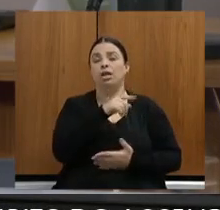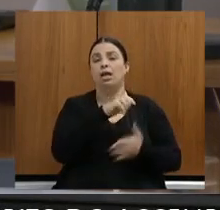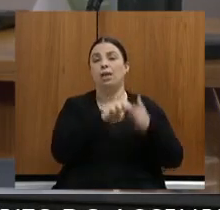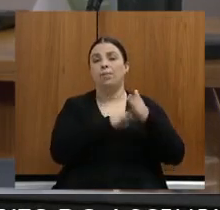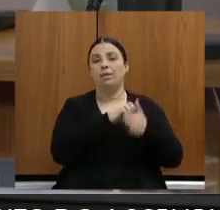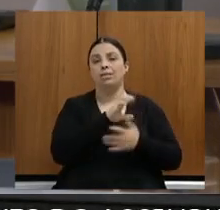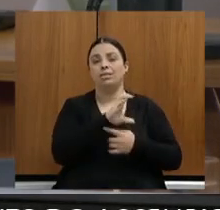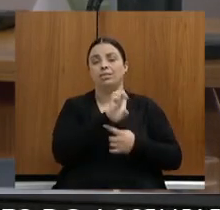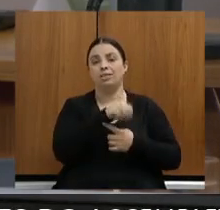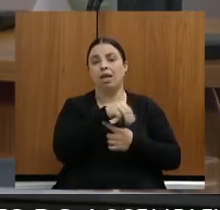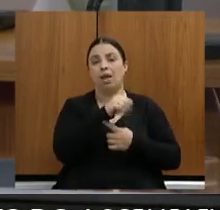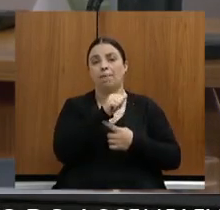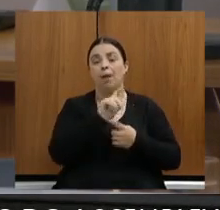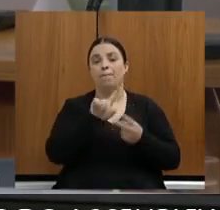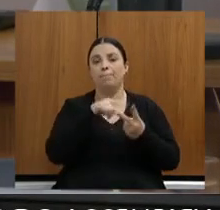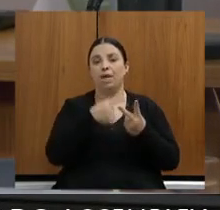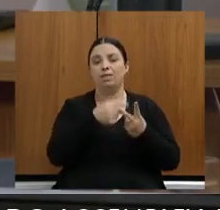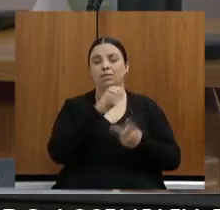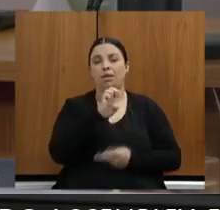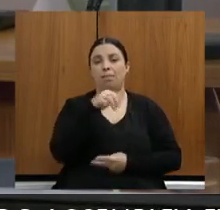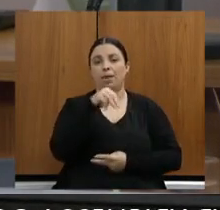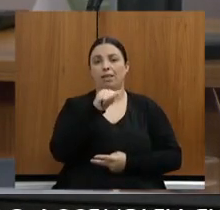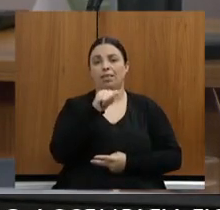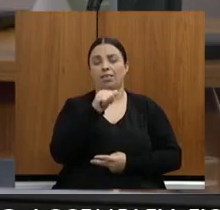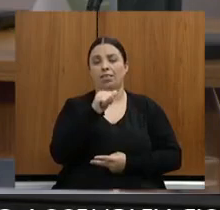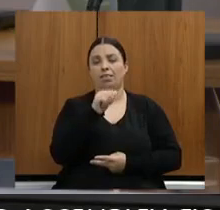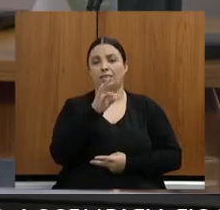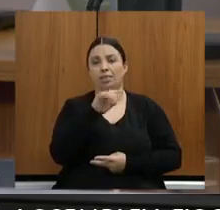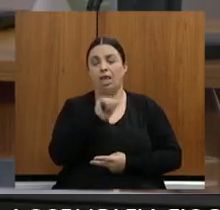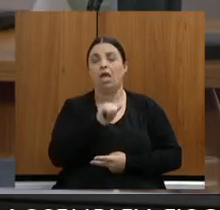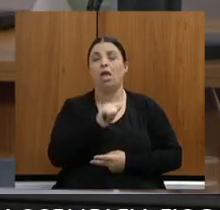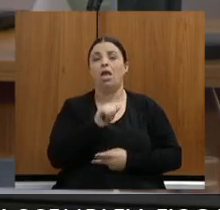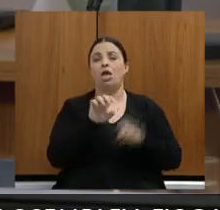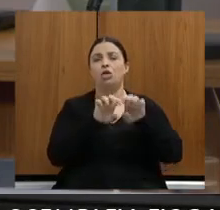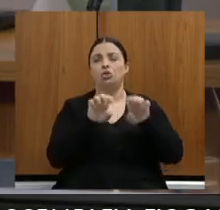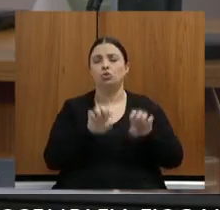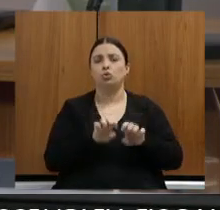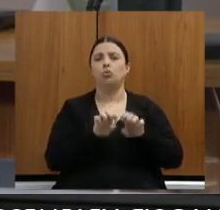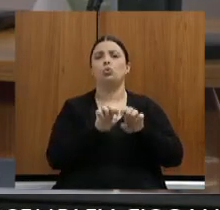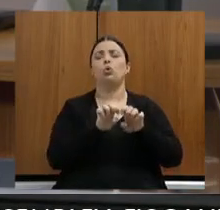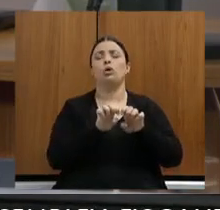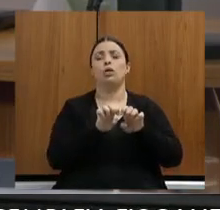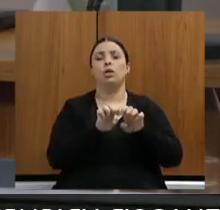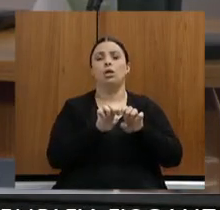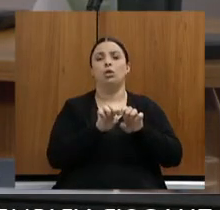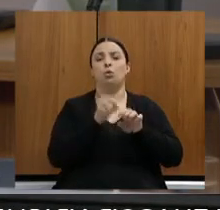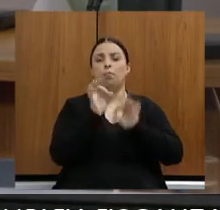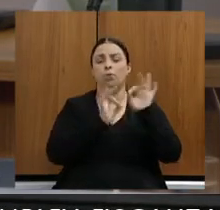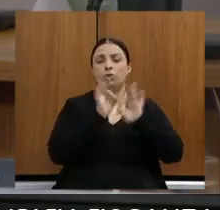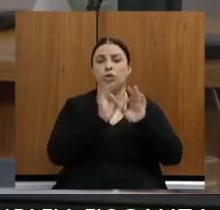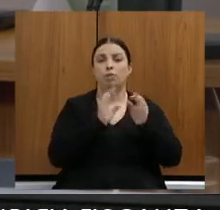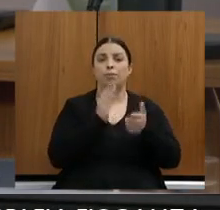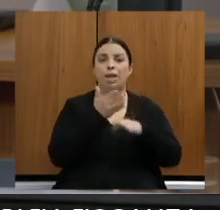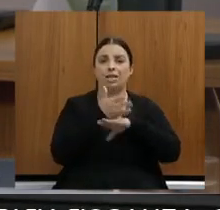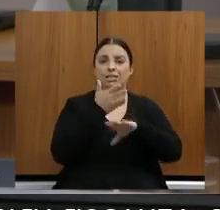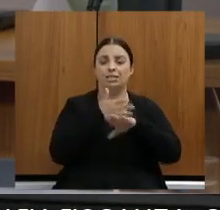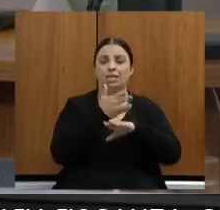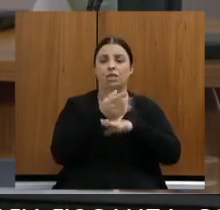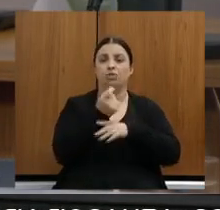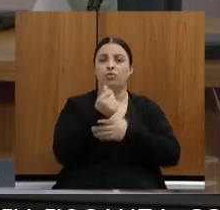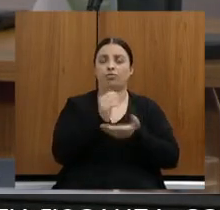a Emater pedido de providências Para que serve estruturados projeto abrangente de orientação e apoio para acesso e financiamento